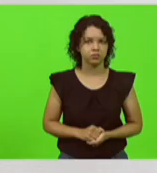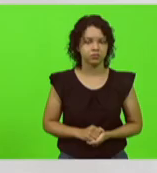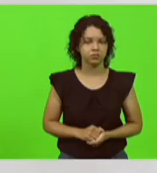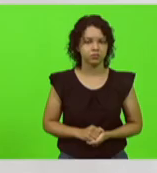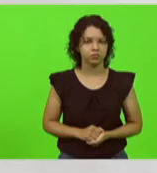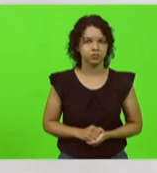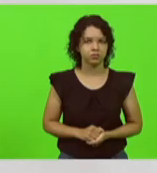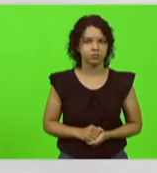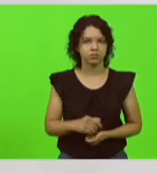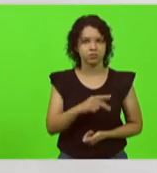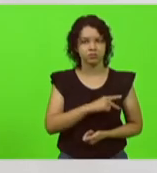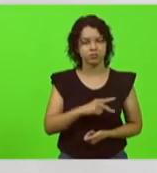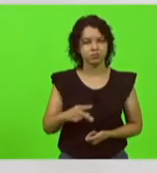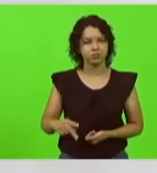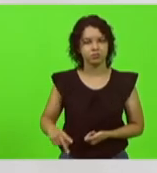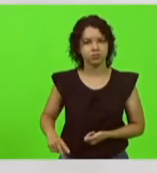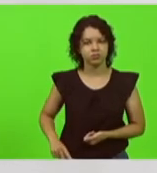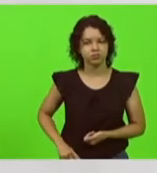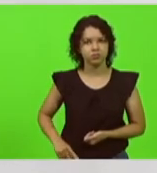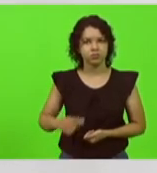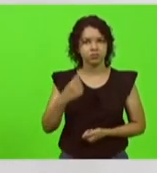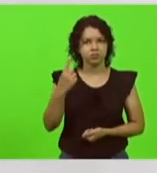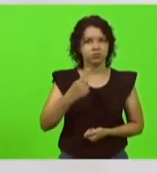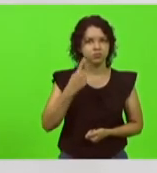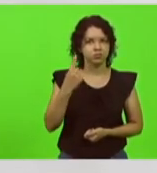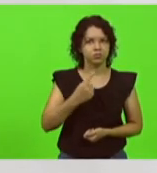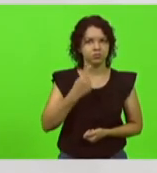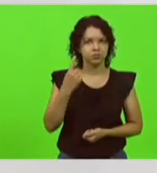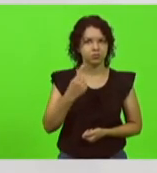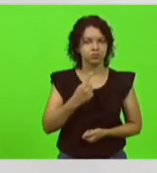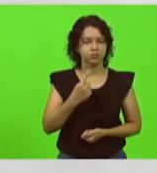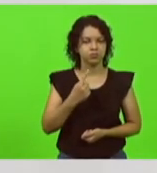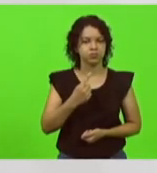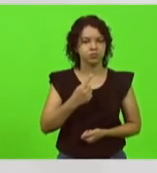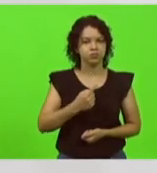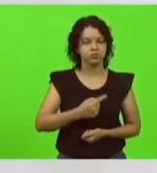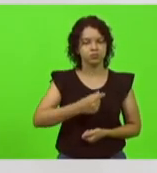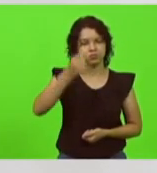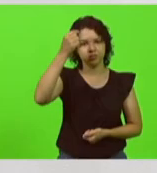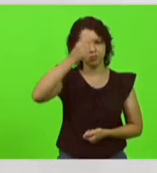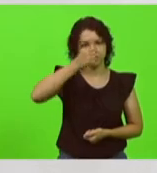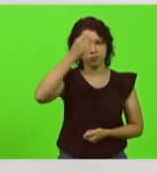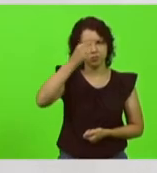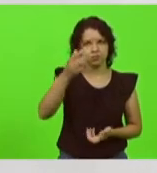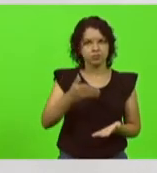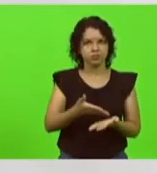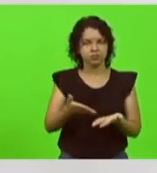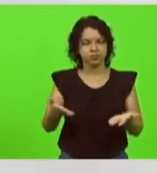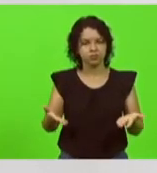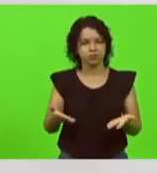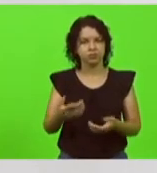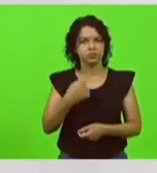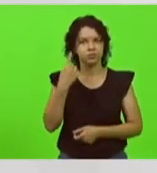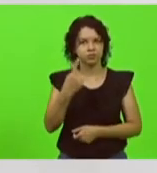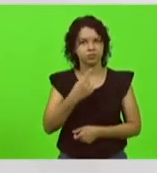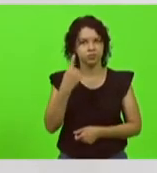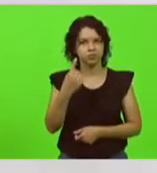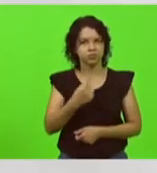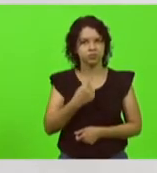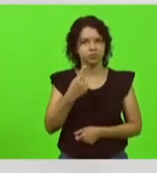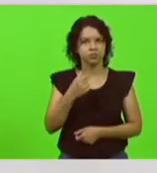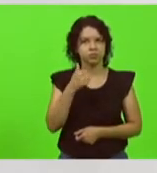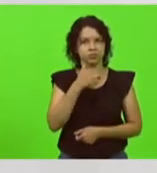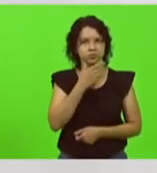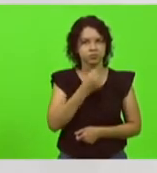Senhor presidente, deputado Maurício Skudlark, senhores deputados, deputadas,